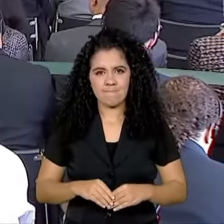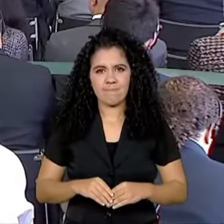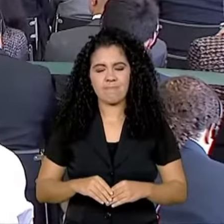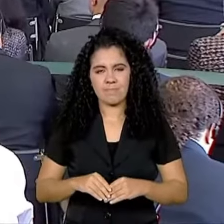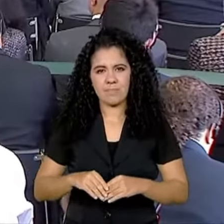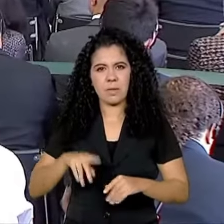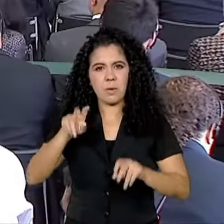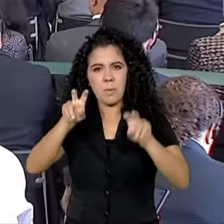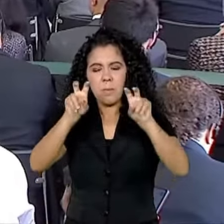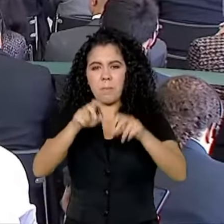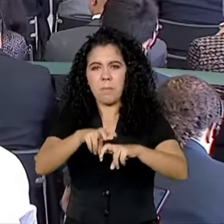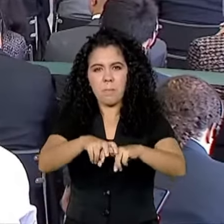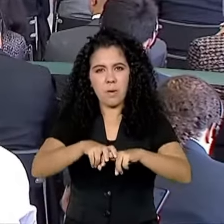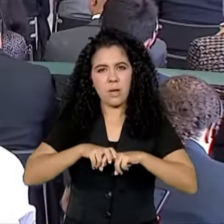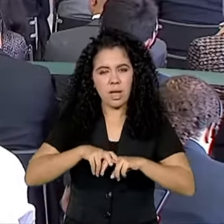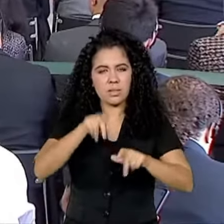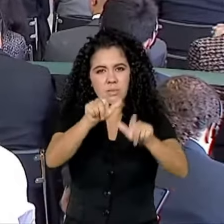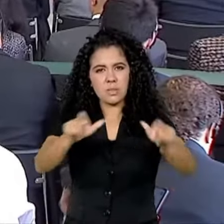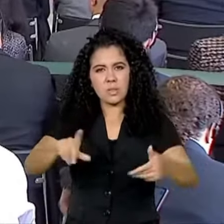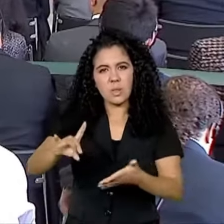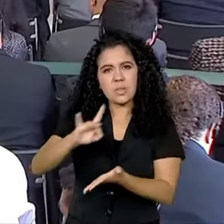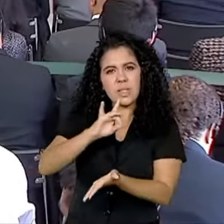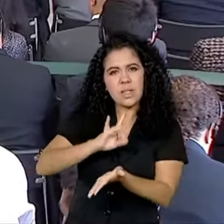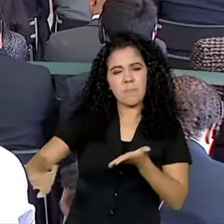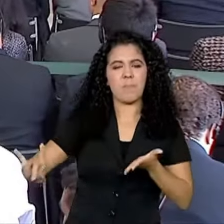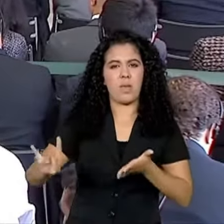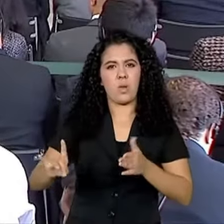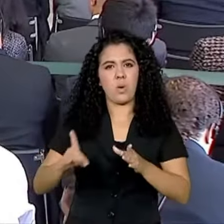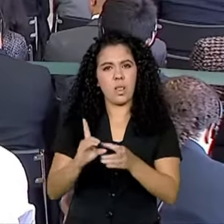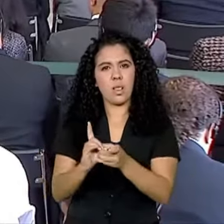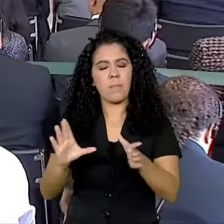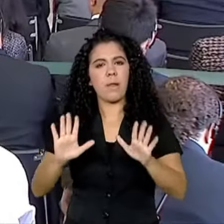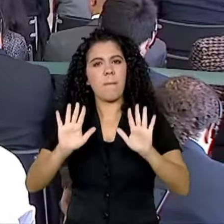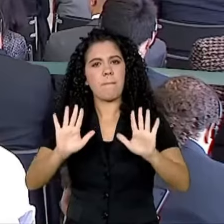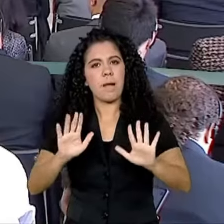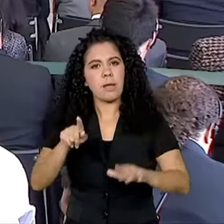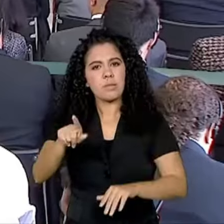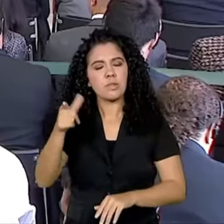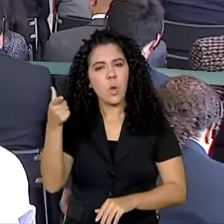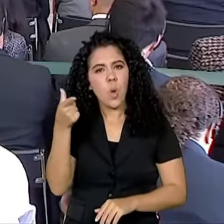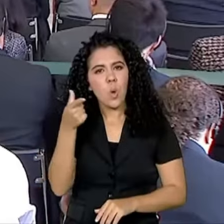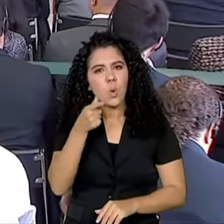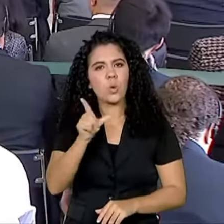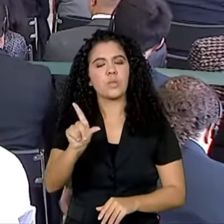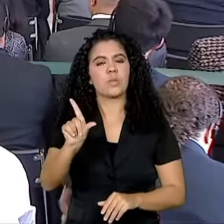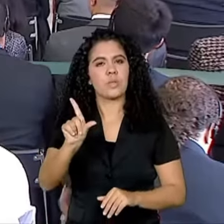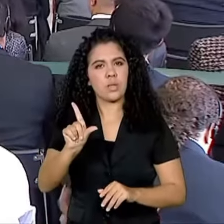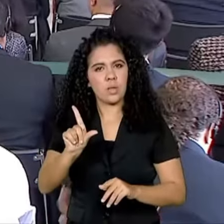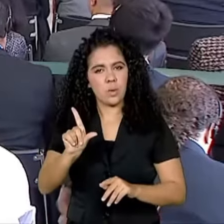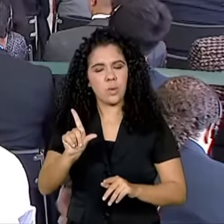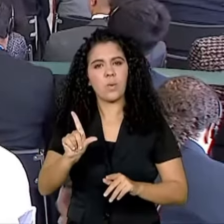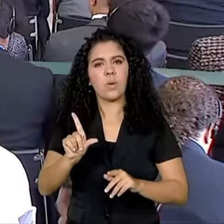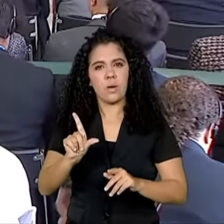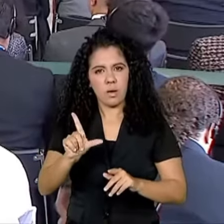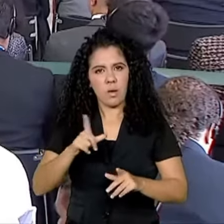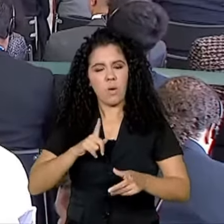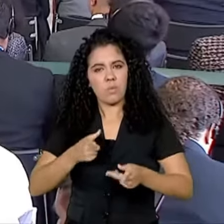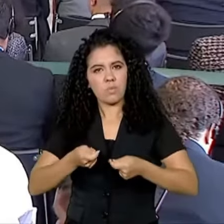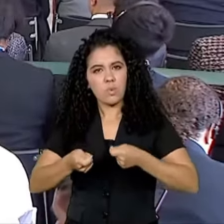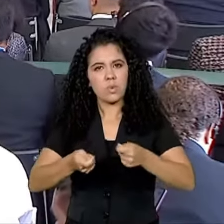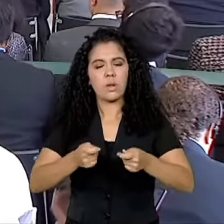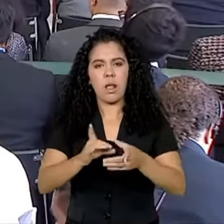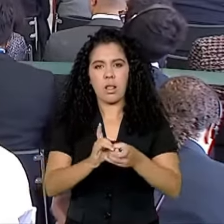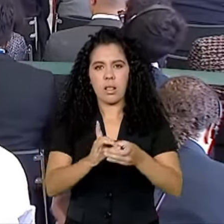maltratada pelos inimigos da democracia. A maneira como conseguiu reconstituir os equilíbrios da democracia